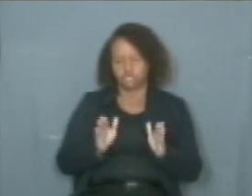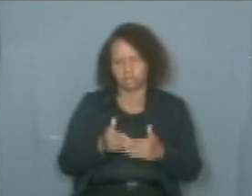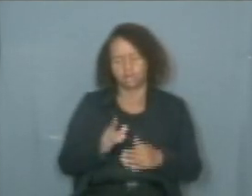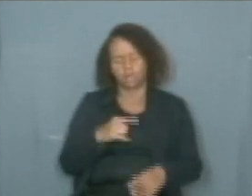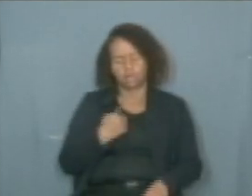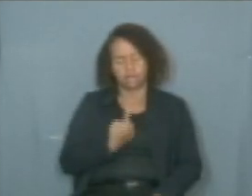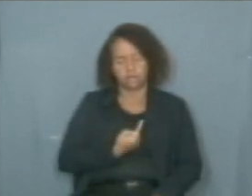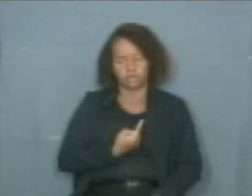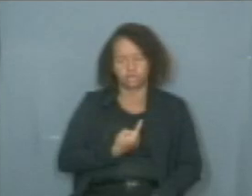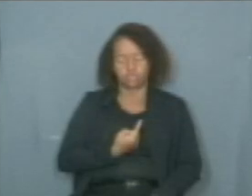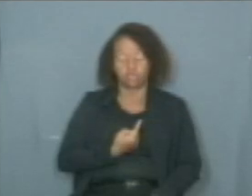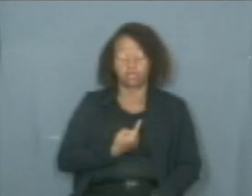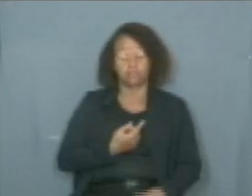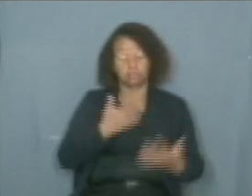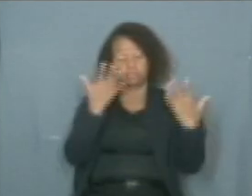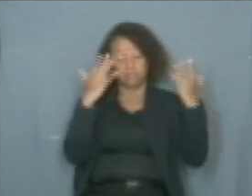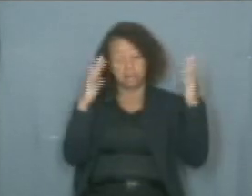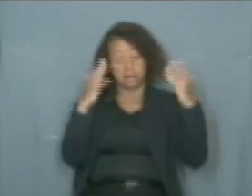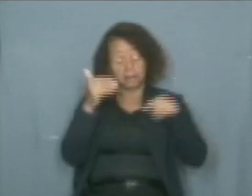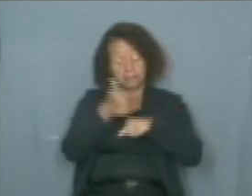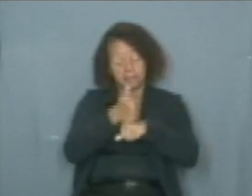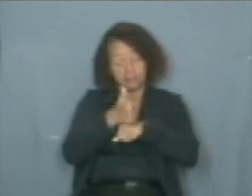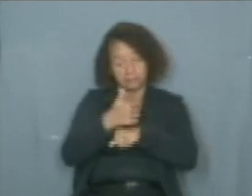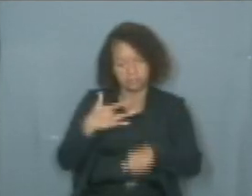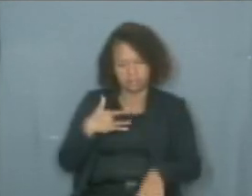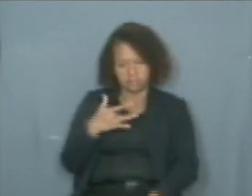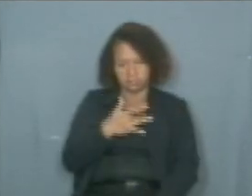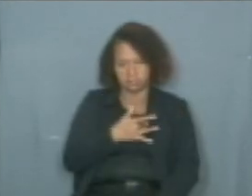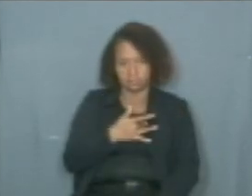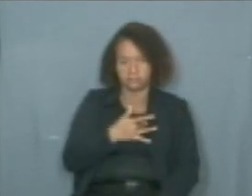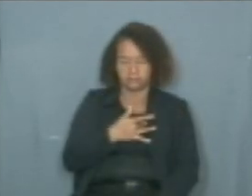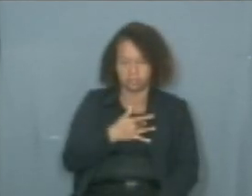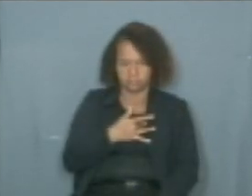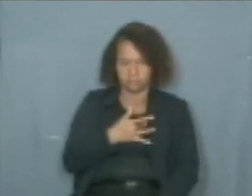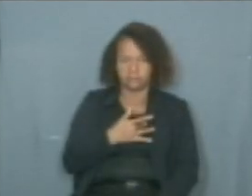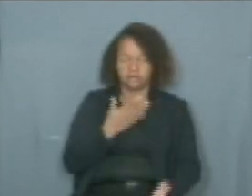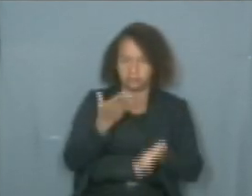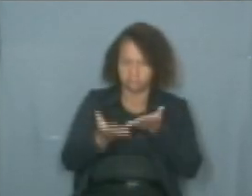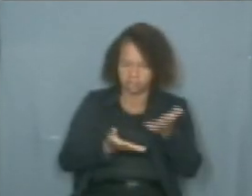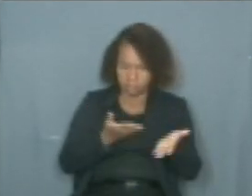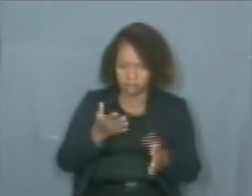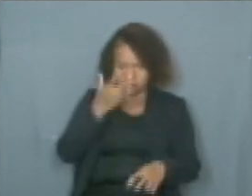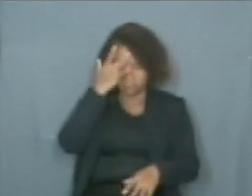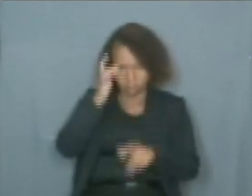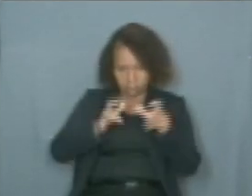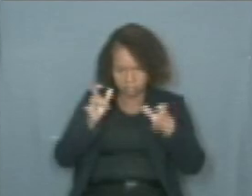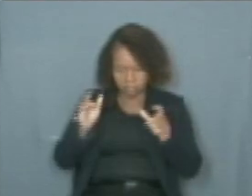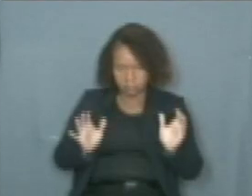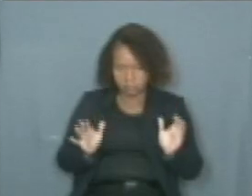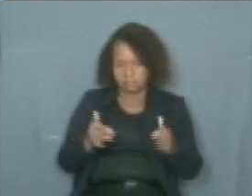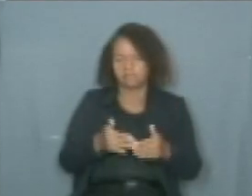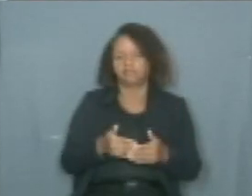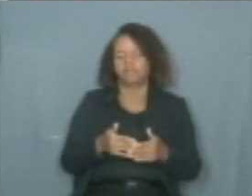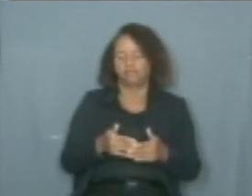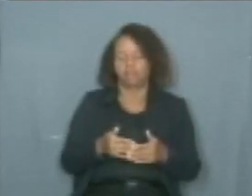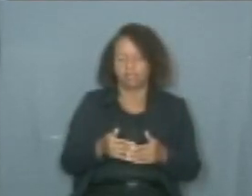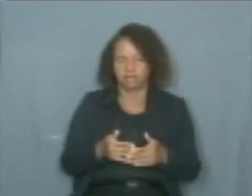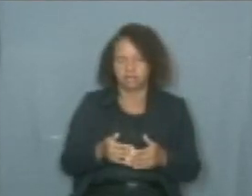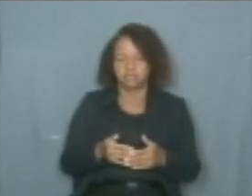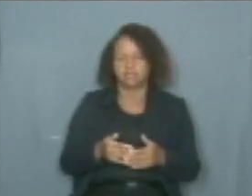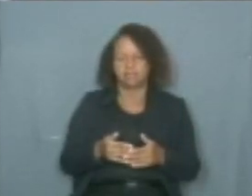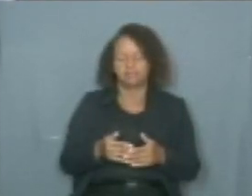a gente elogia os profissionais da saúde que atendem pessoas com autismo, certamente